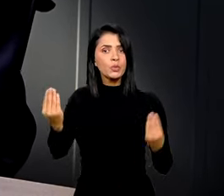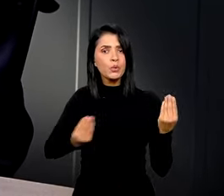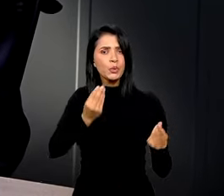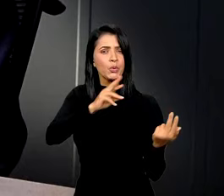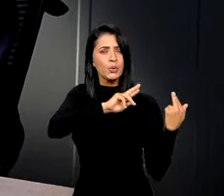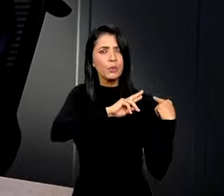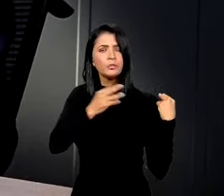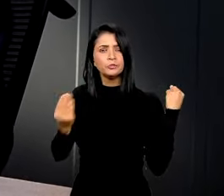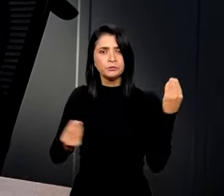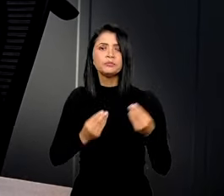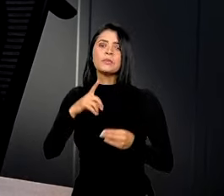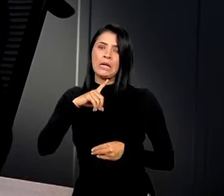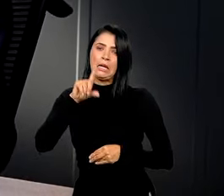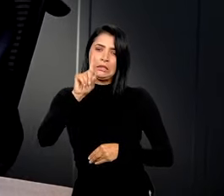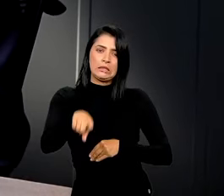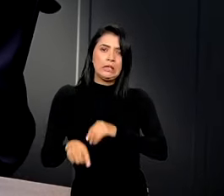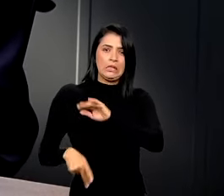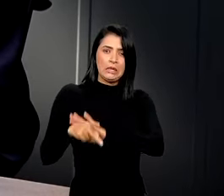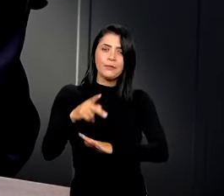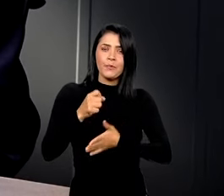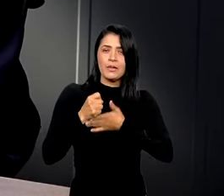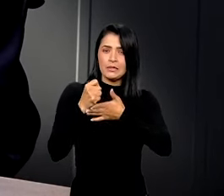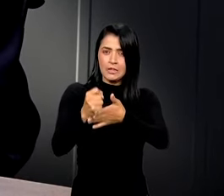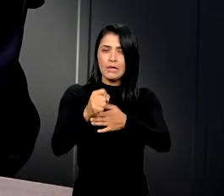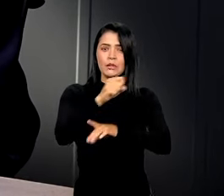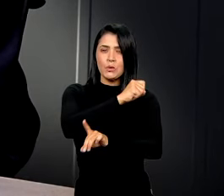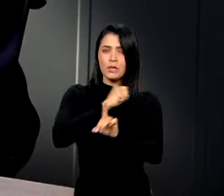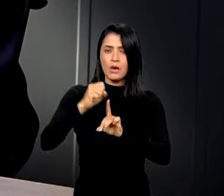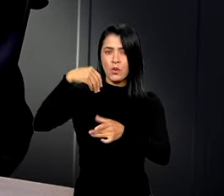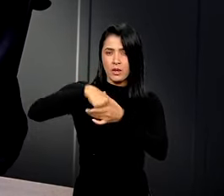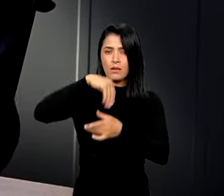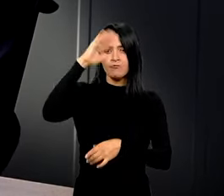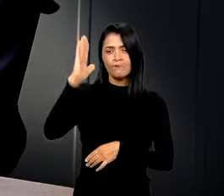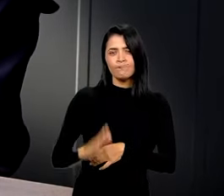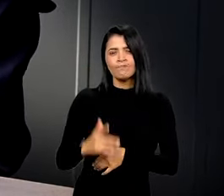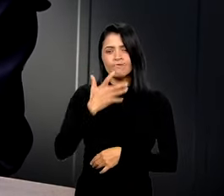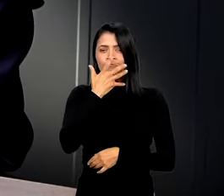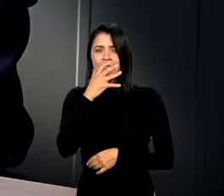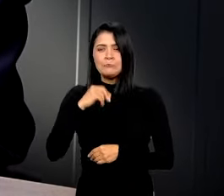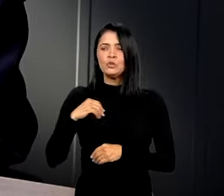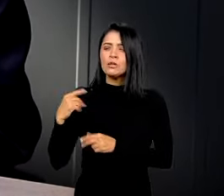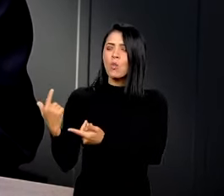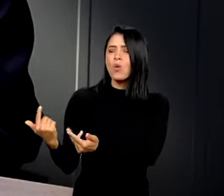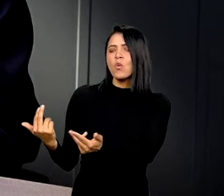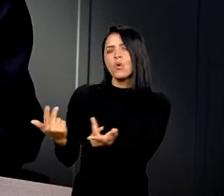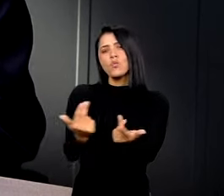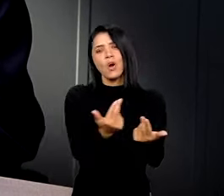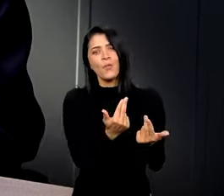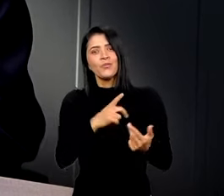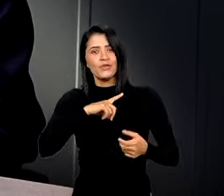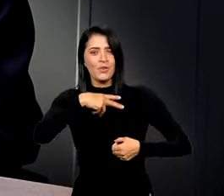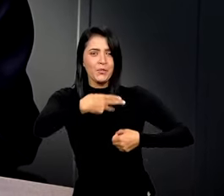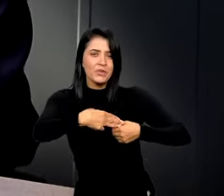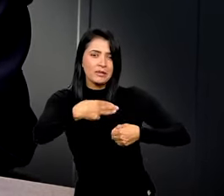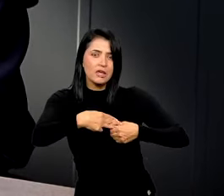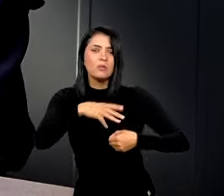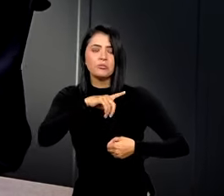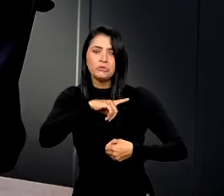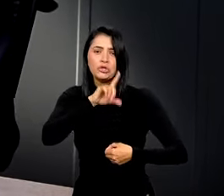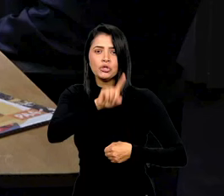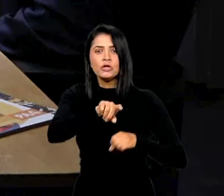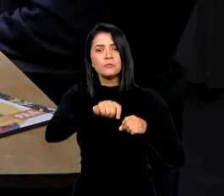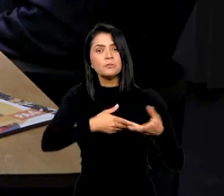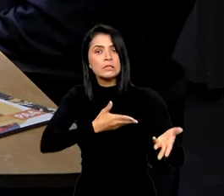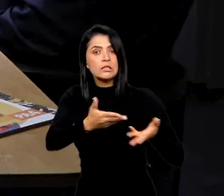implementação da assistência social no país de maneira muito heterogênea. Tinha município que tinha um serviço de assistência social